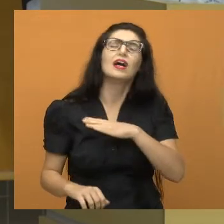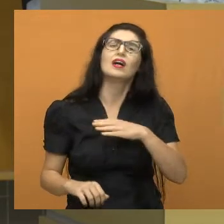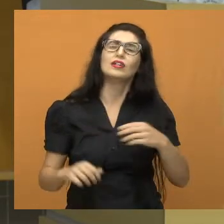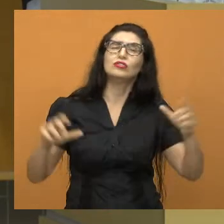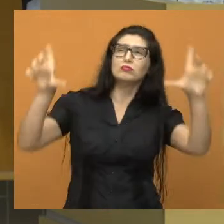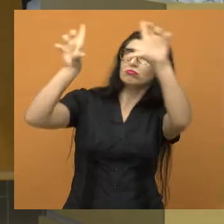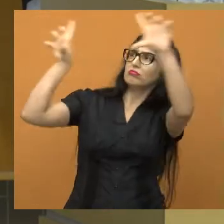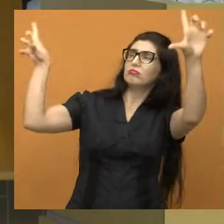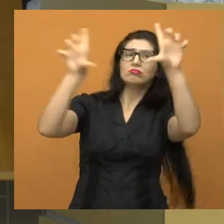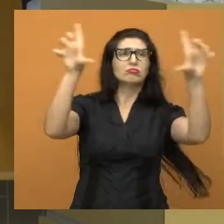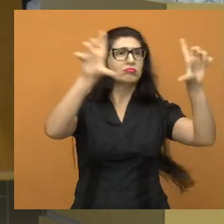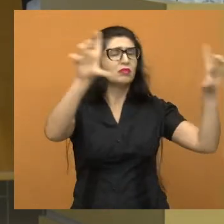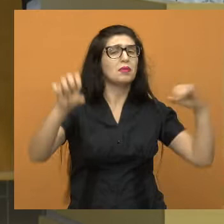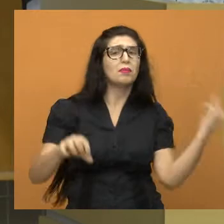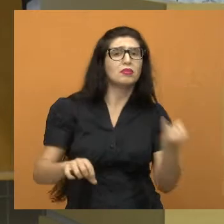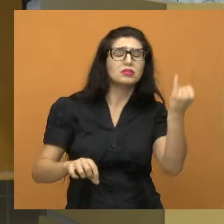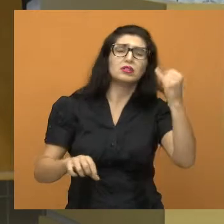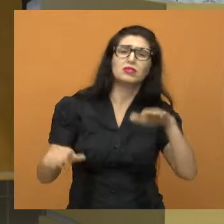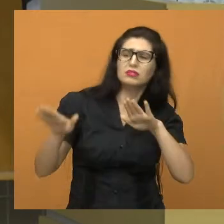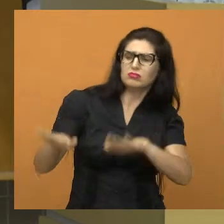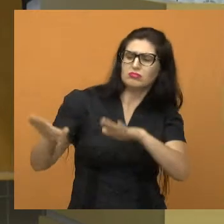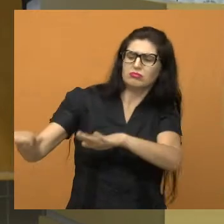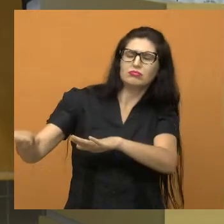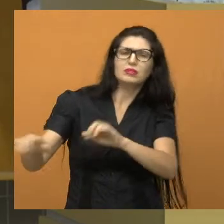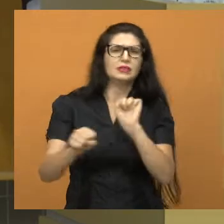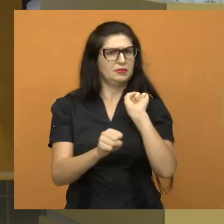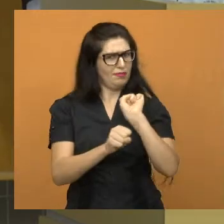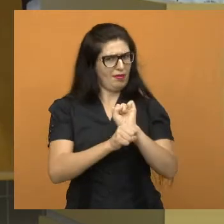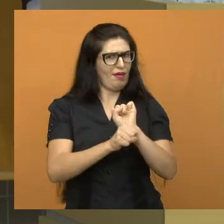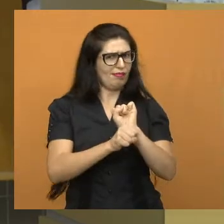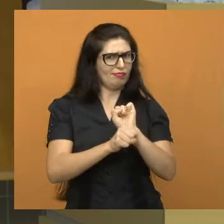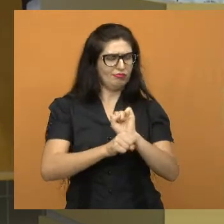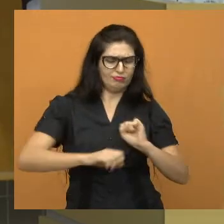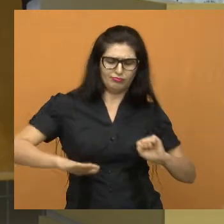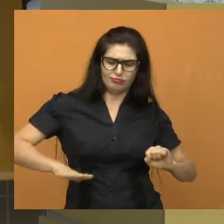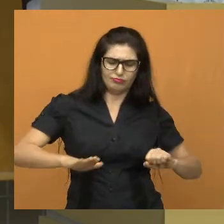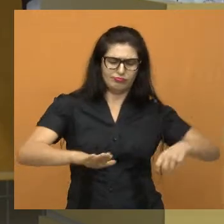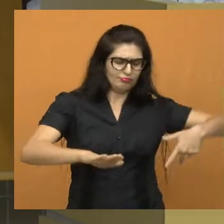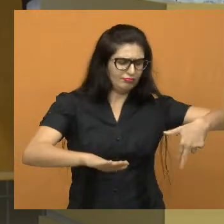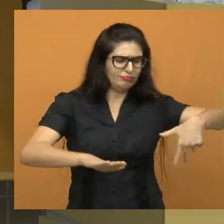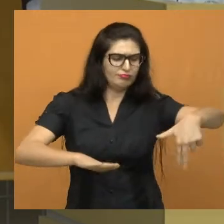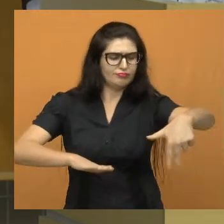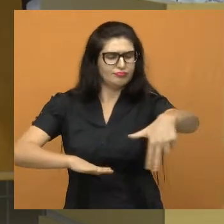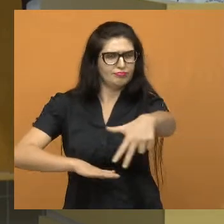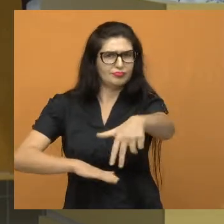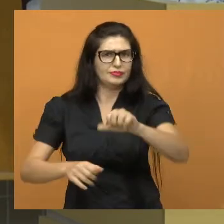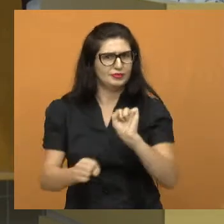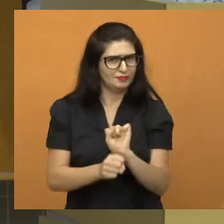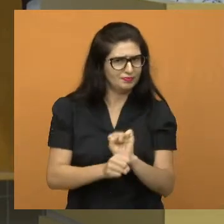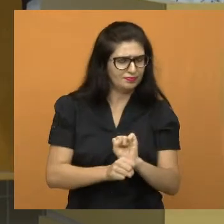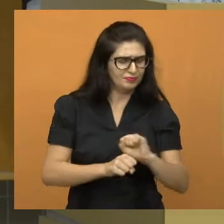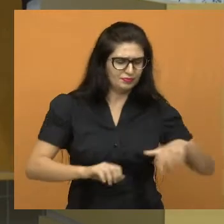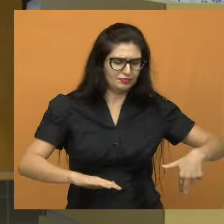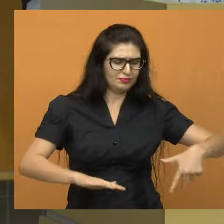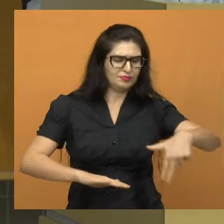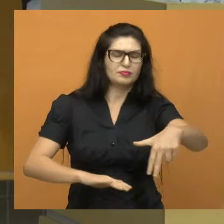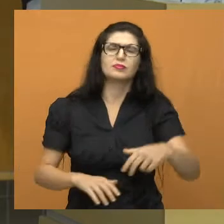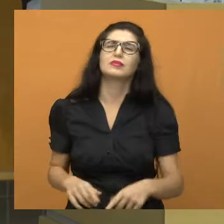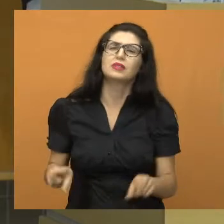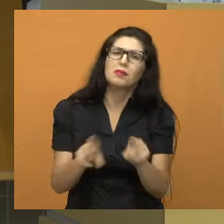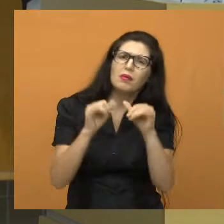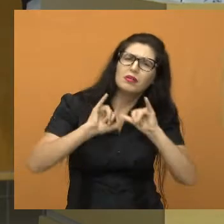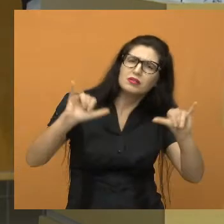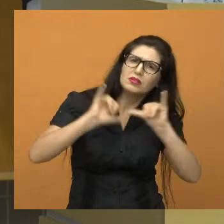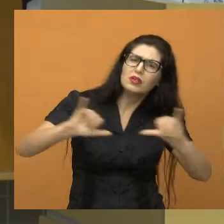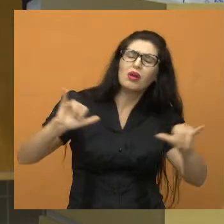de ceder no trânsito, esperar na faixa de pedestres, entre outros. Elaborar projetos em escolas